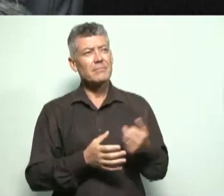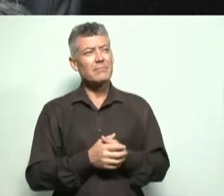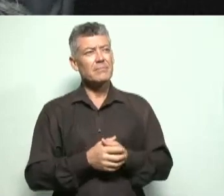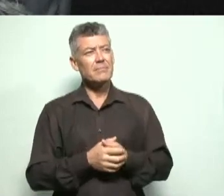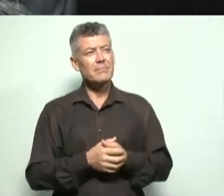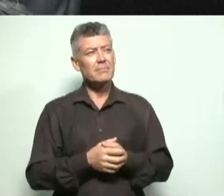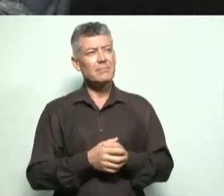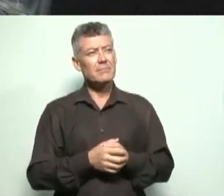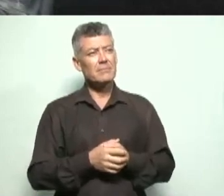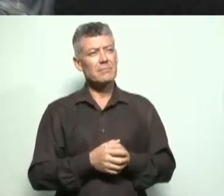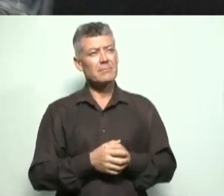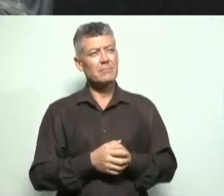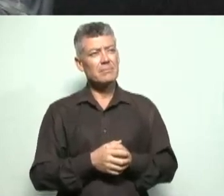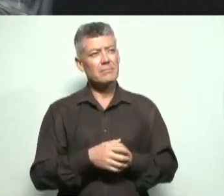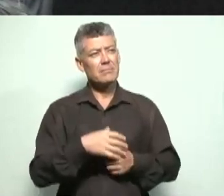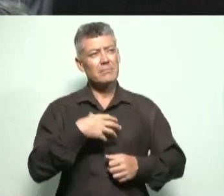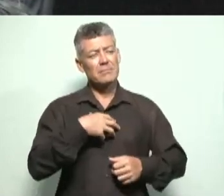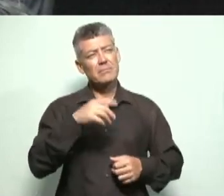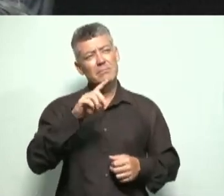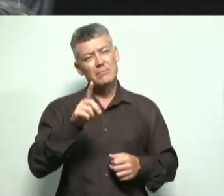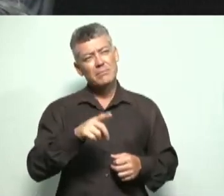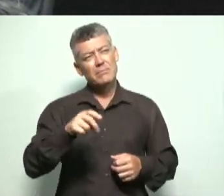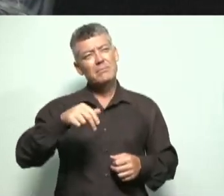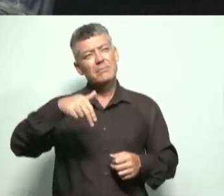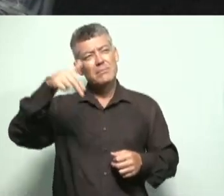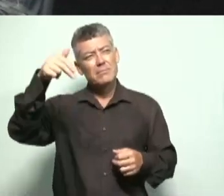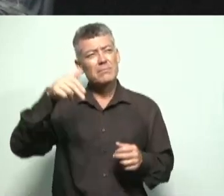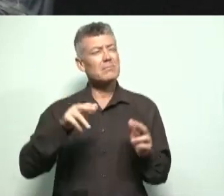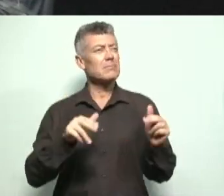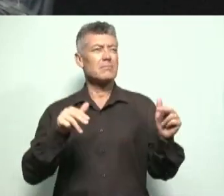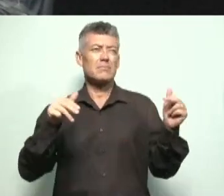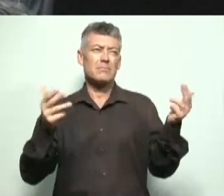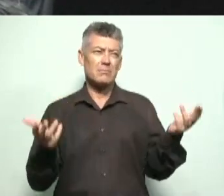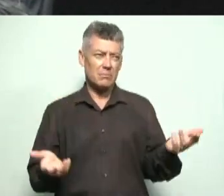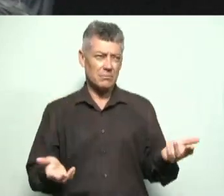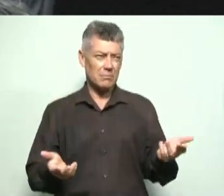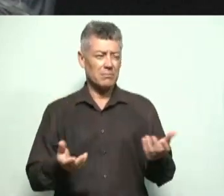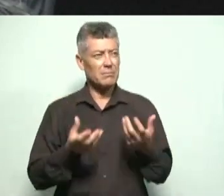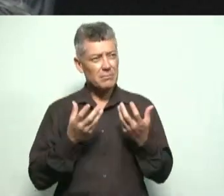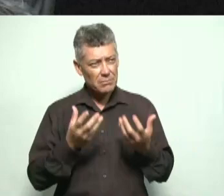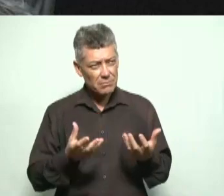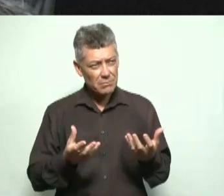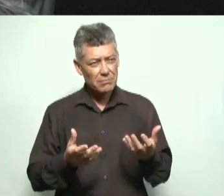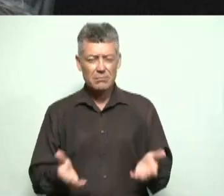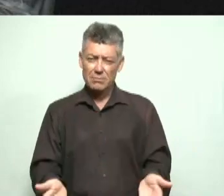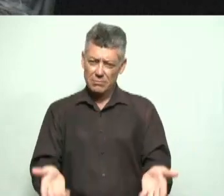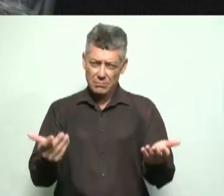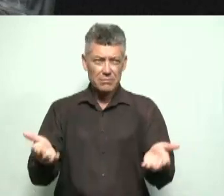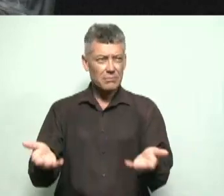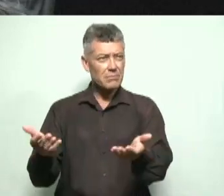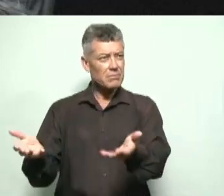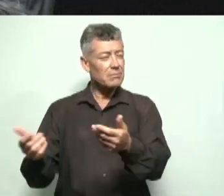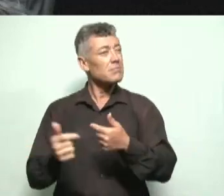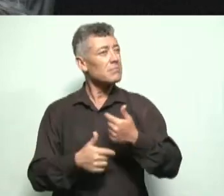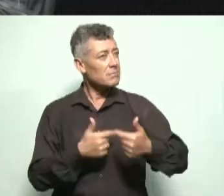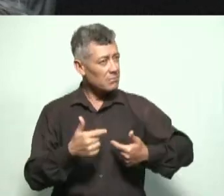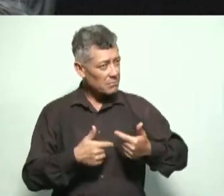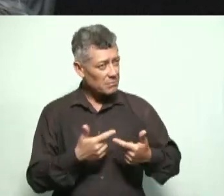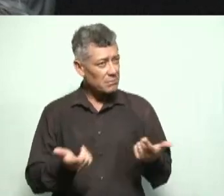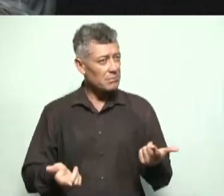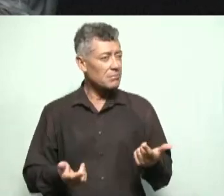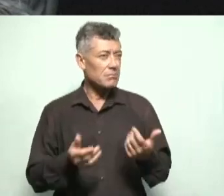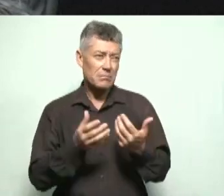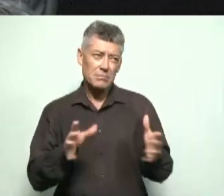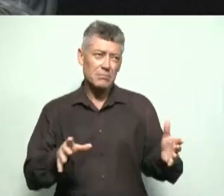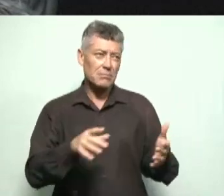por nossa querida Zona Norte, e jamais eu vou denegrir. Se quer se promover, promova com trabalho, e não querendo